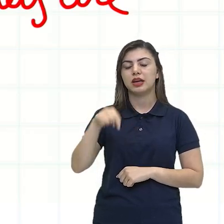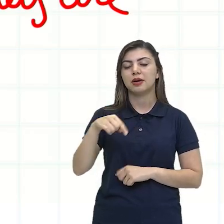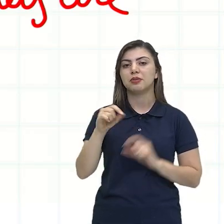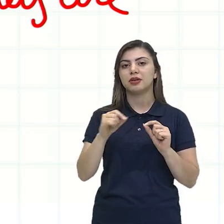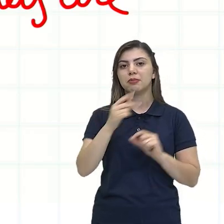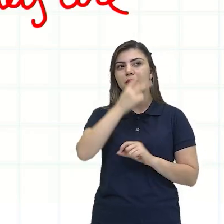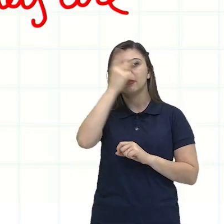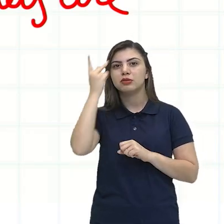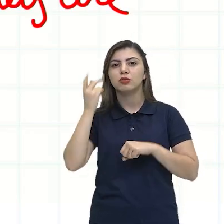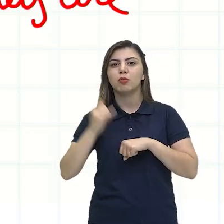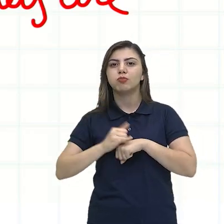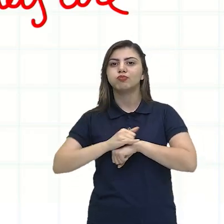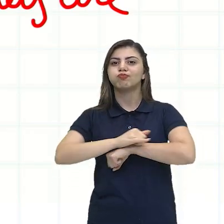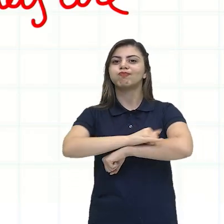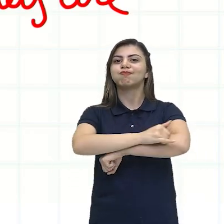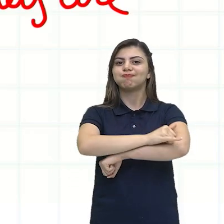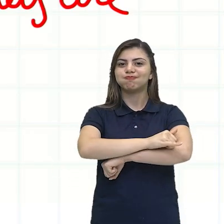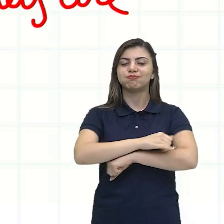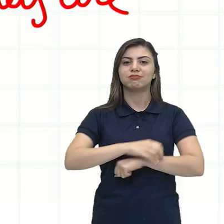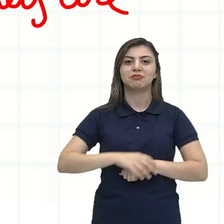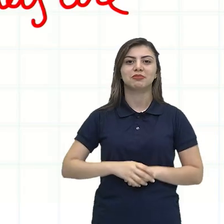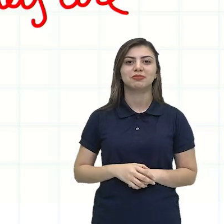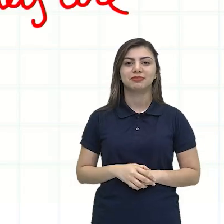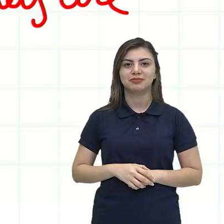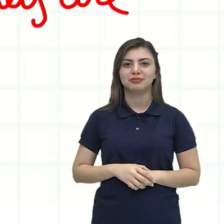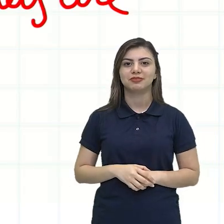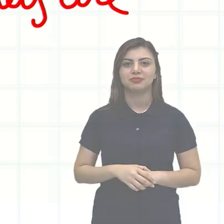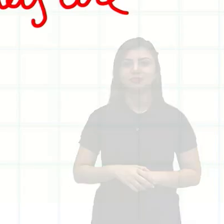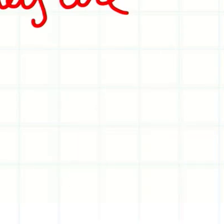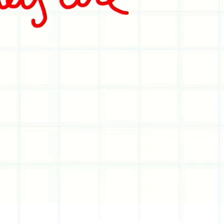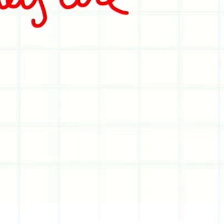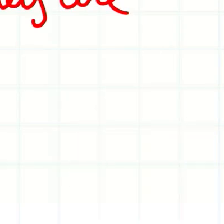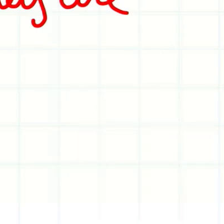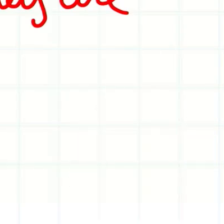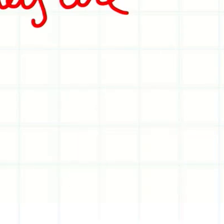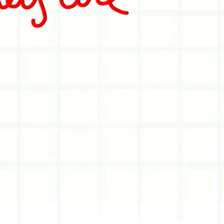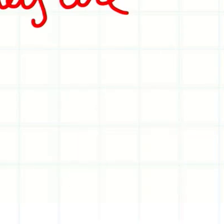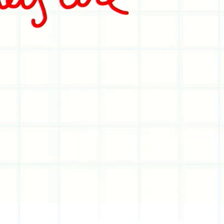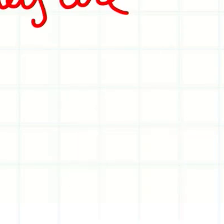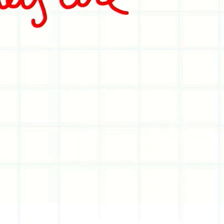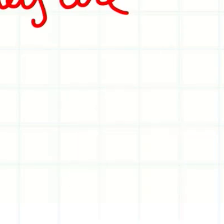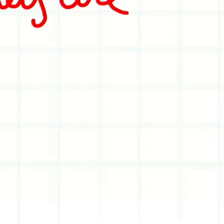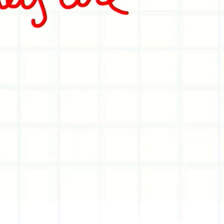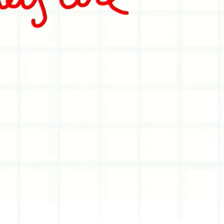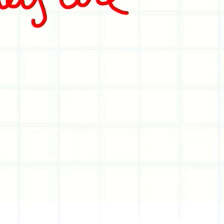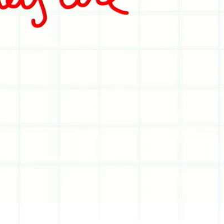do peso, tá bom? Então, over é um